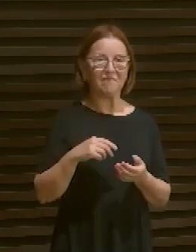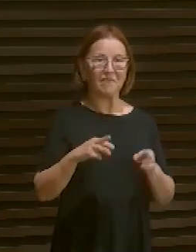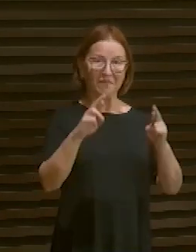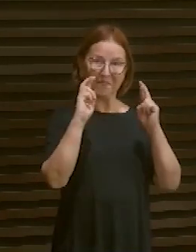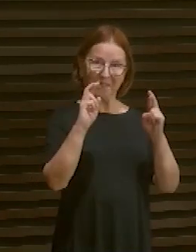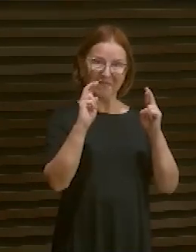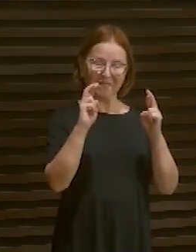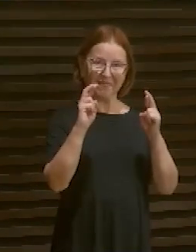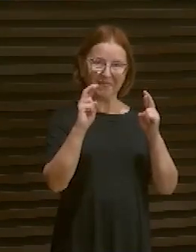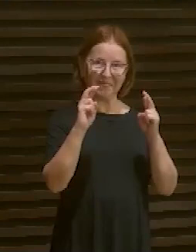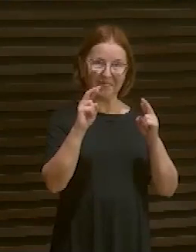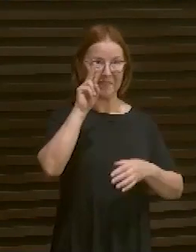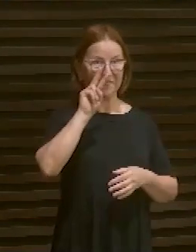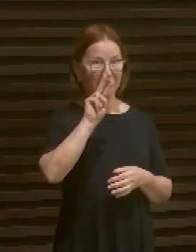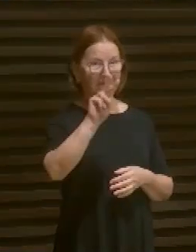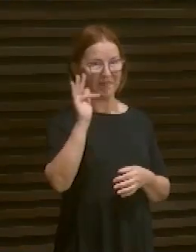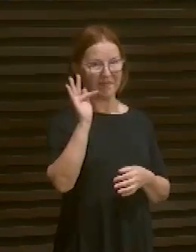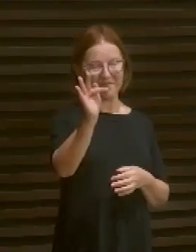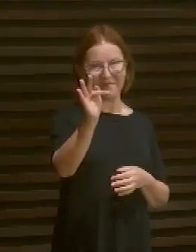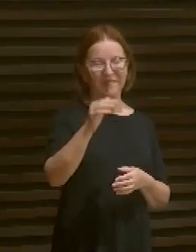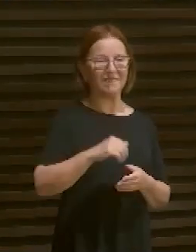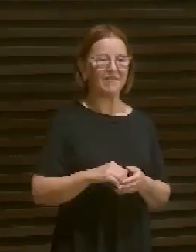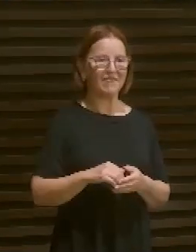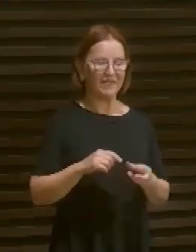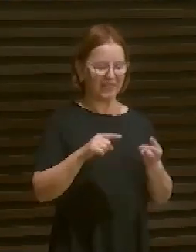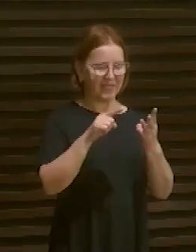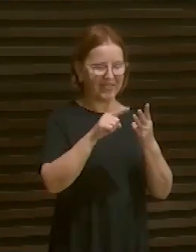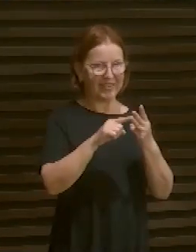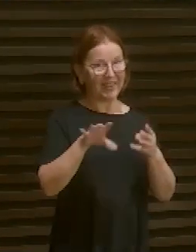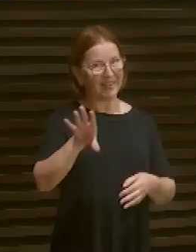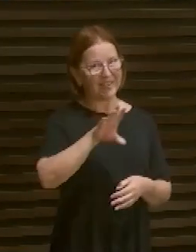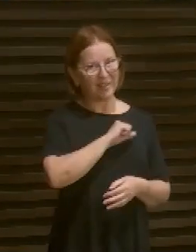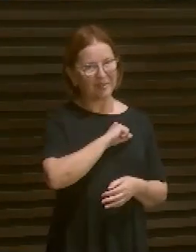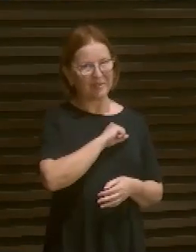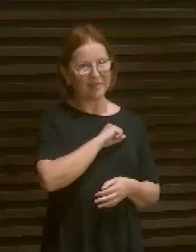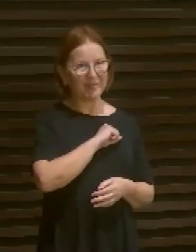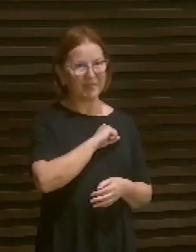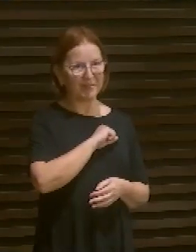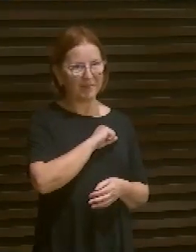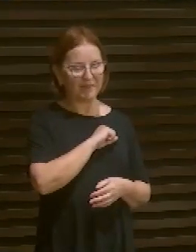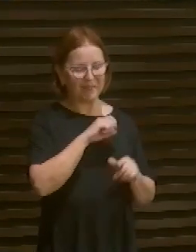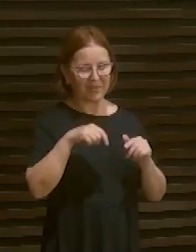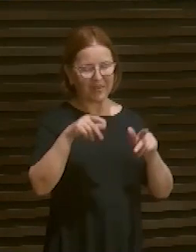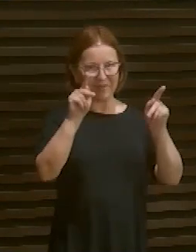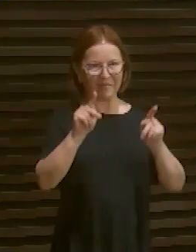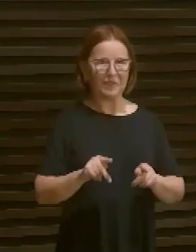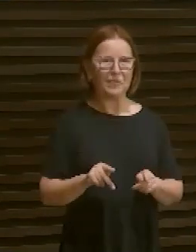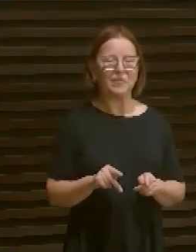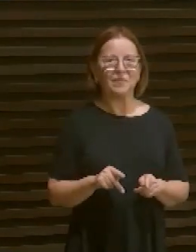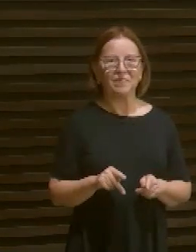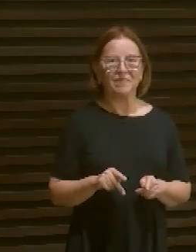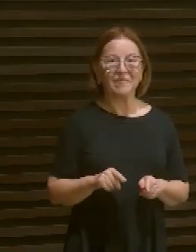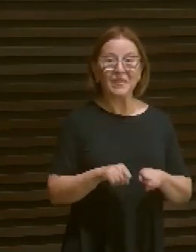esperança, que olha para frente; e amor, que vive o presente. Mas